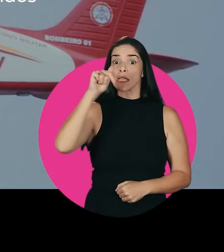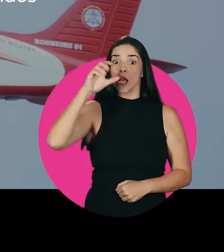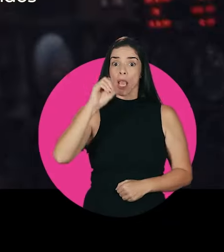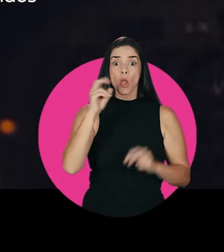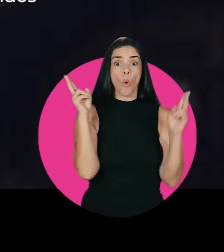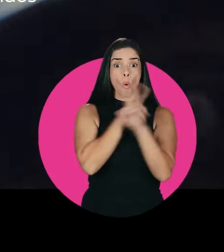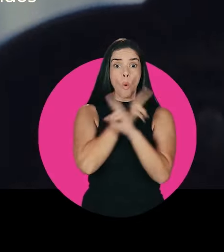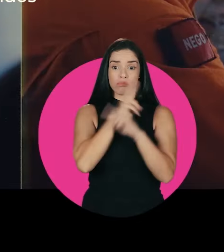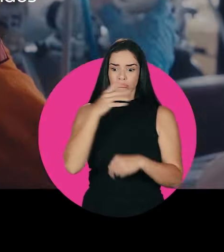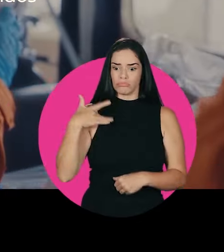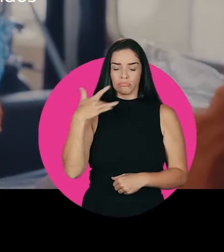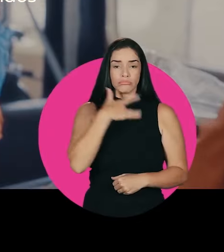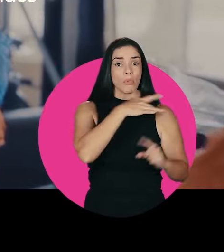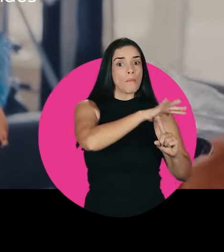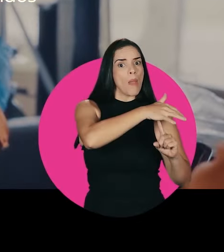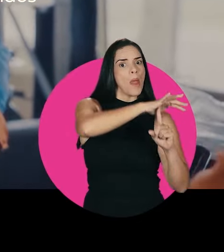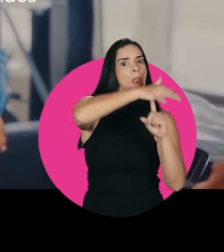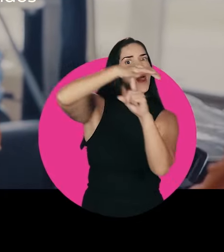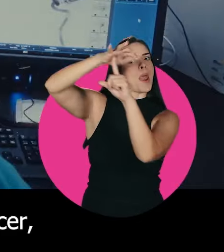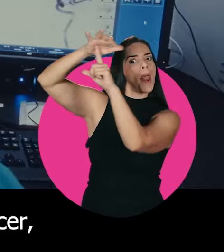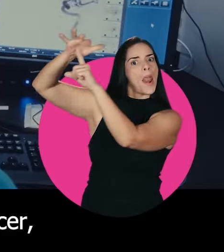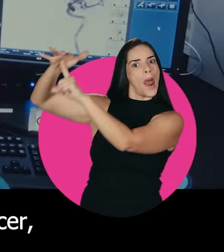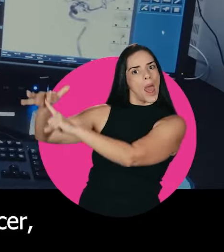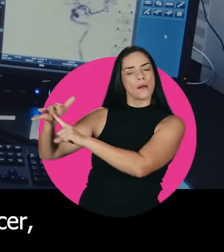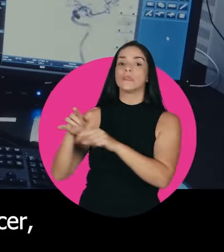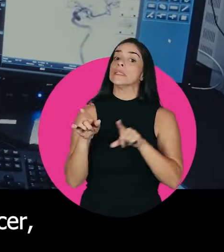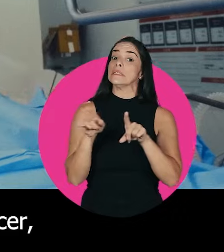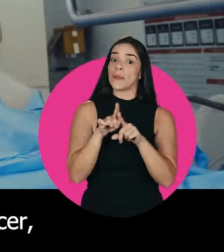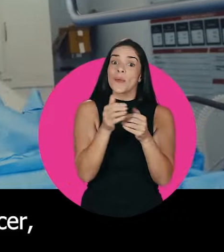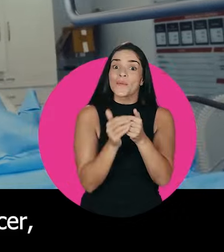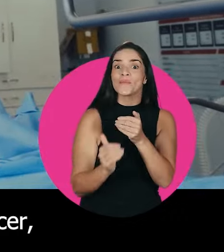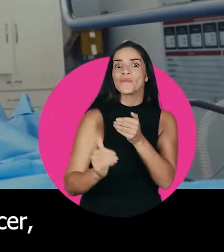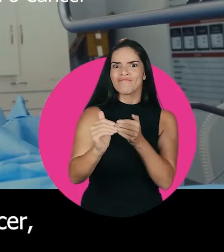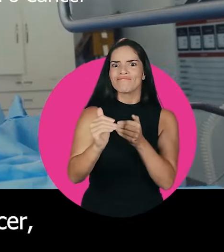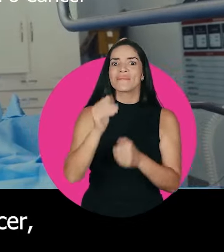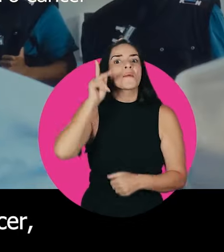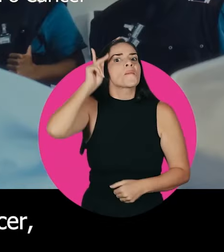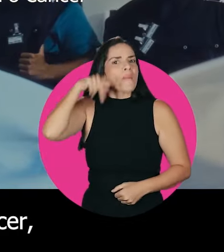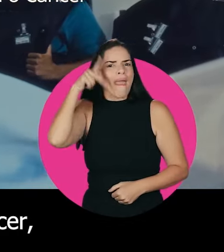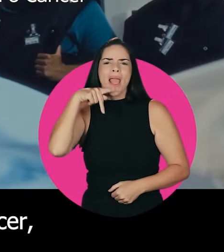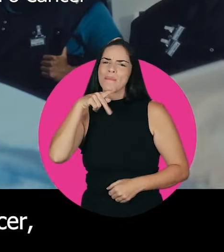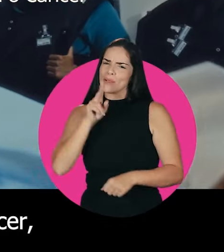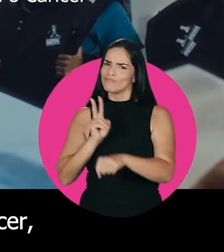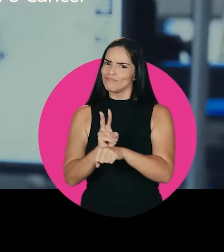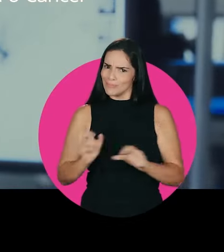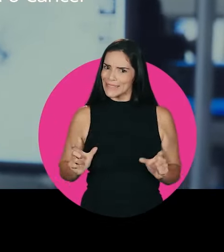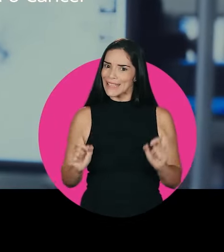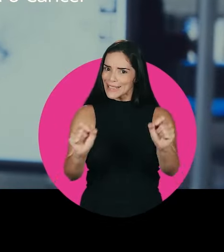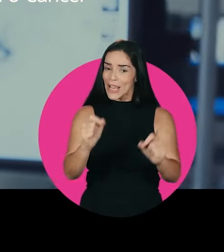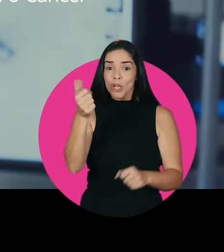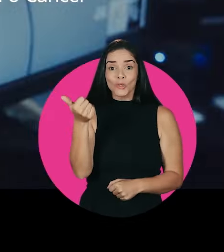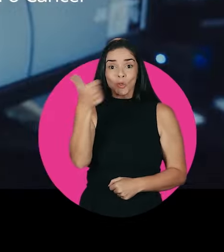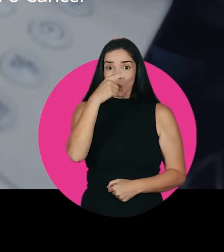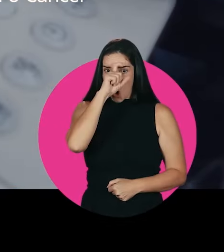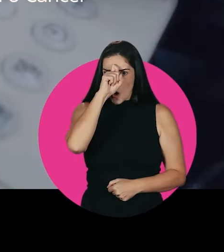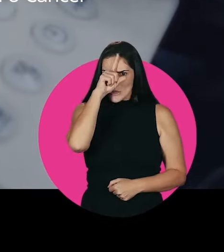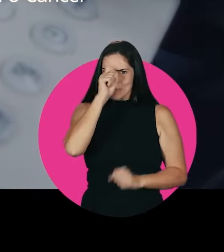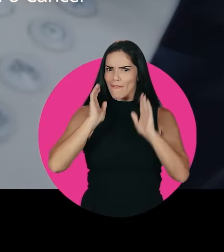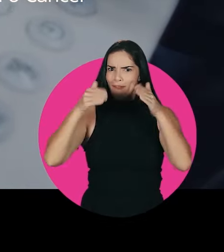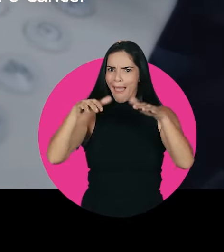transportes na UTI aérea do estado. E vem aí o programa Paraíba contra o Câncer, com 12